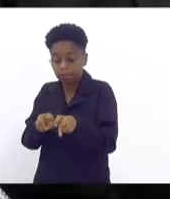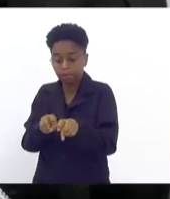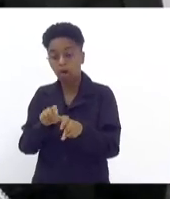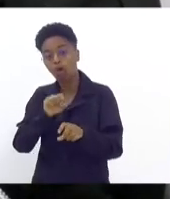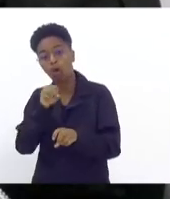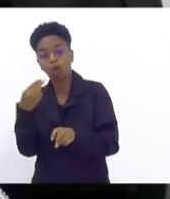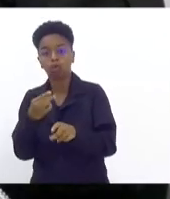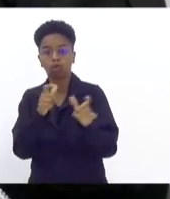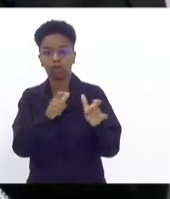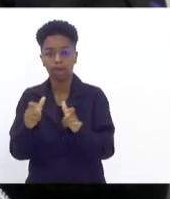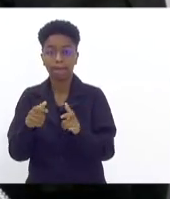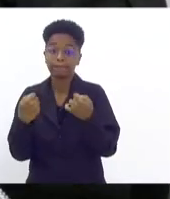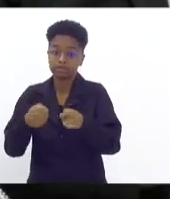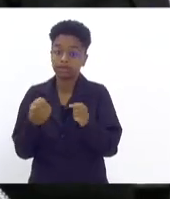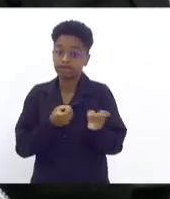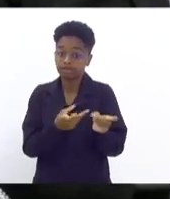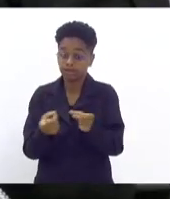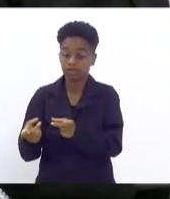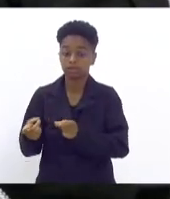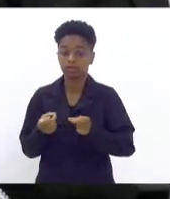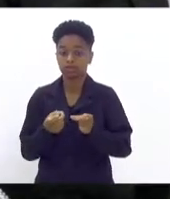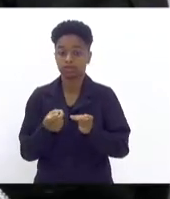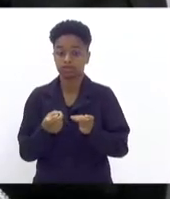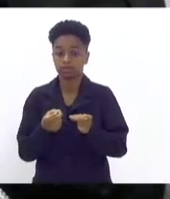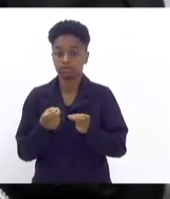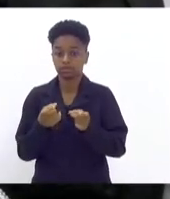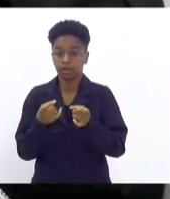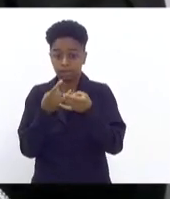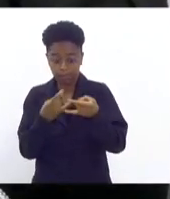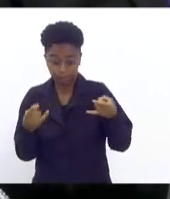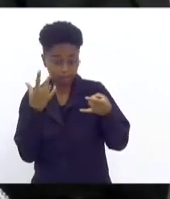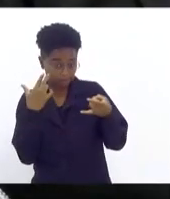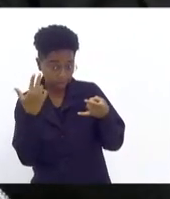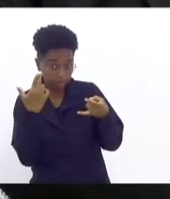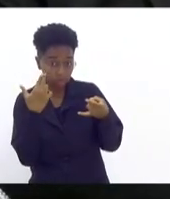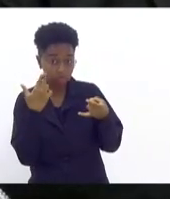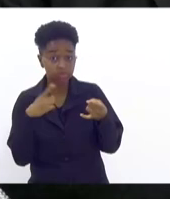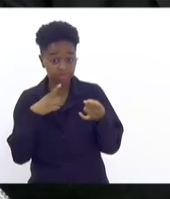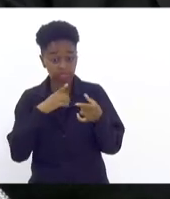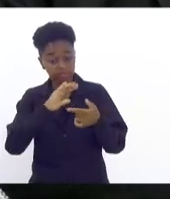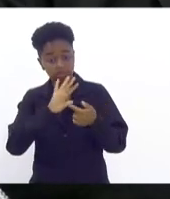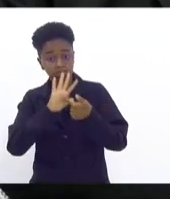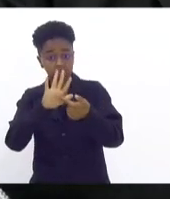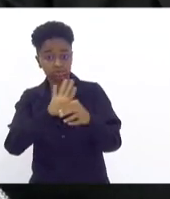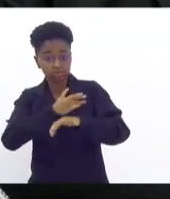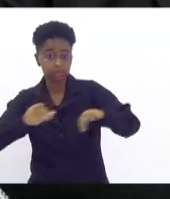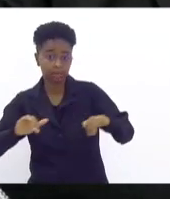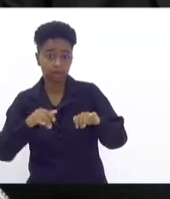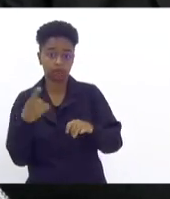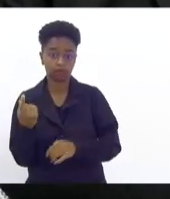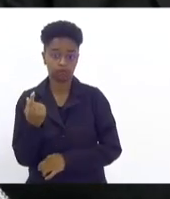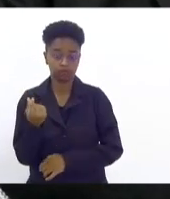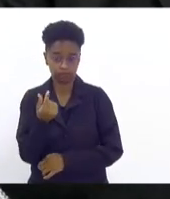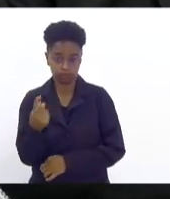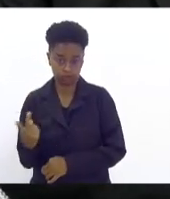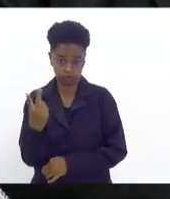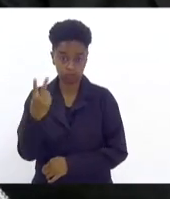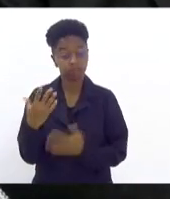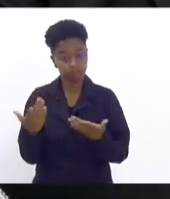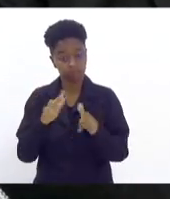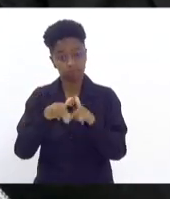localização, que venda a passagem originalmente com a distinção de preço. Então é nesse sentido que me